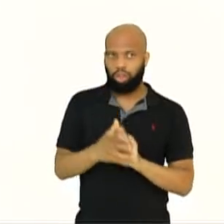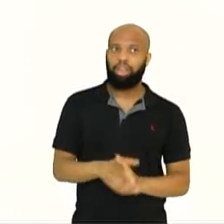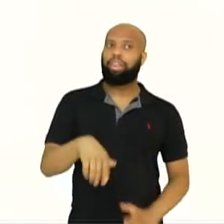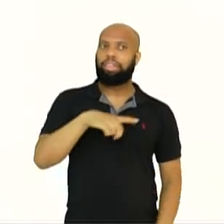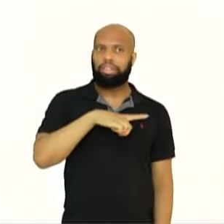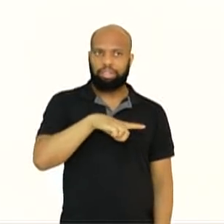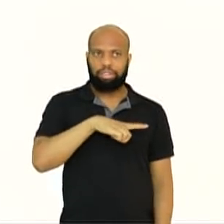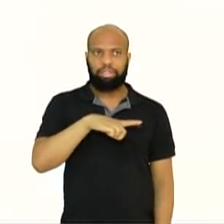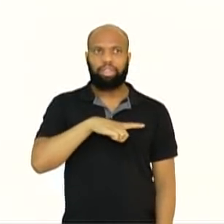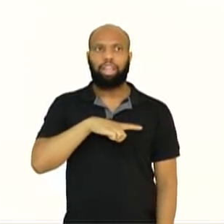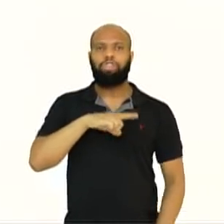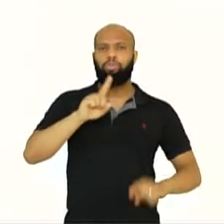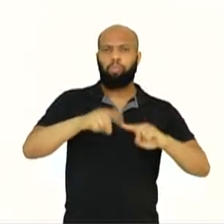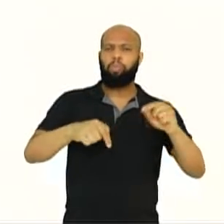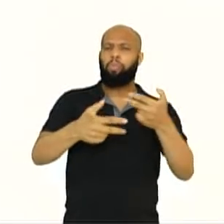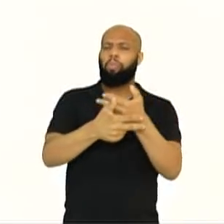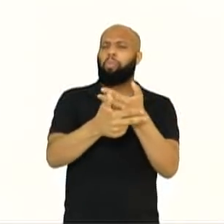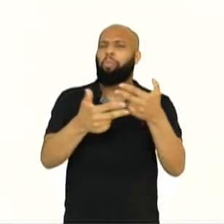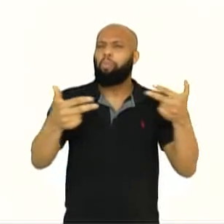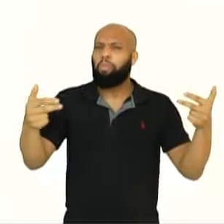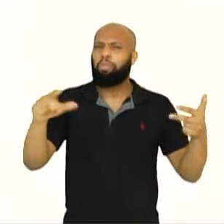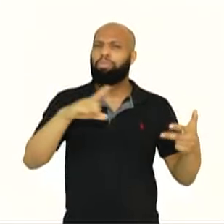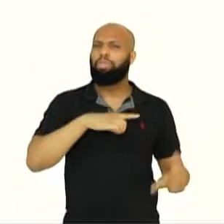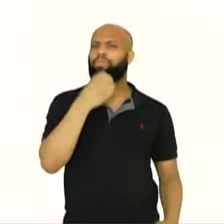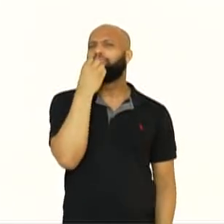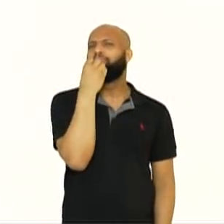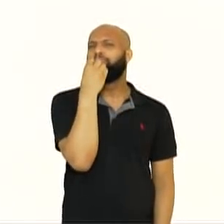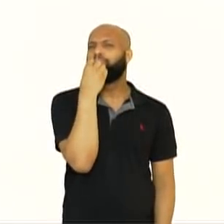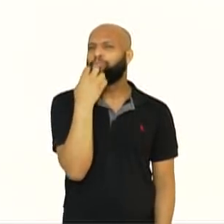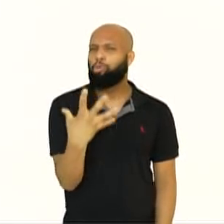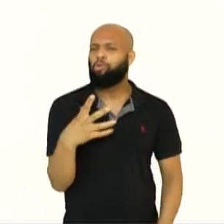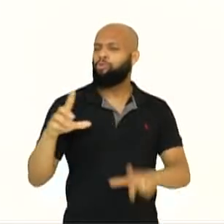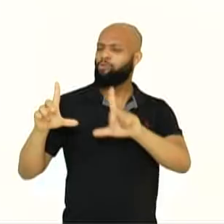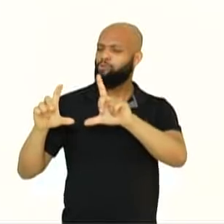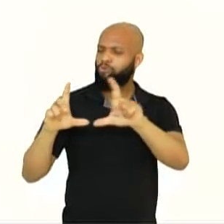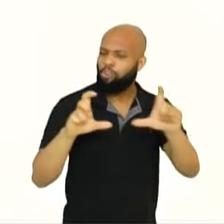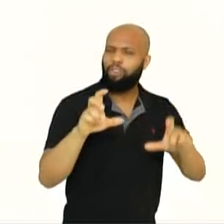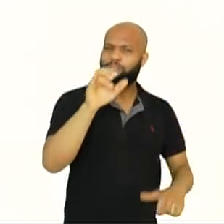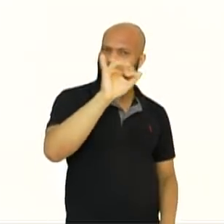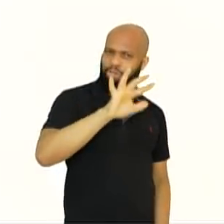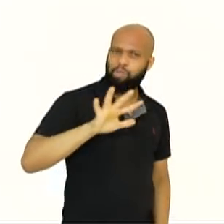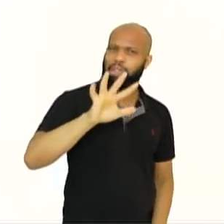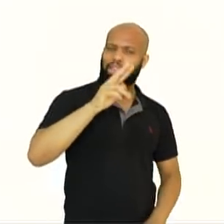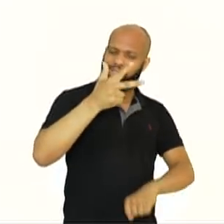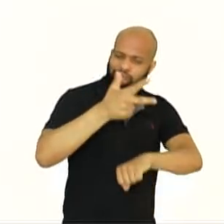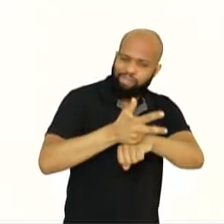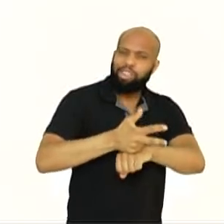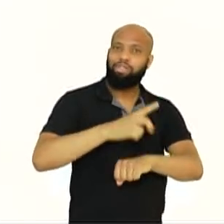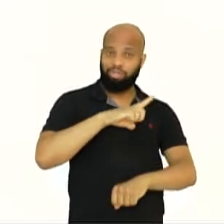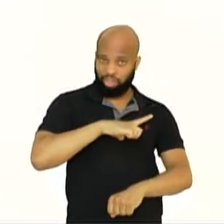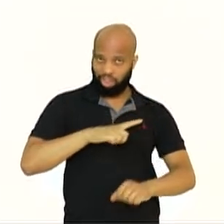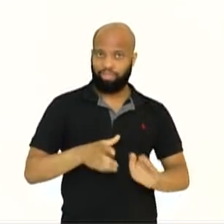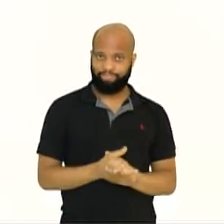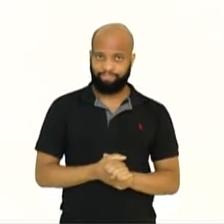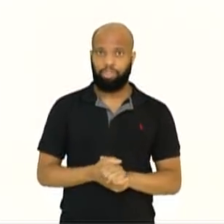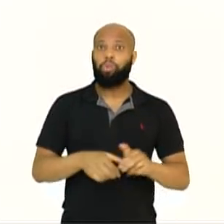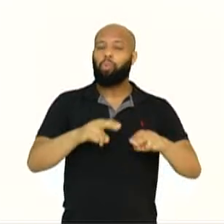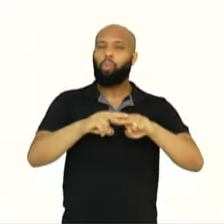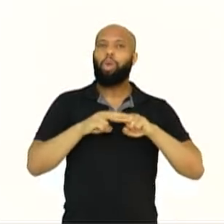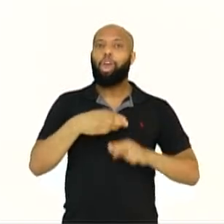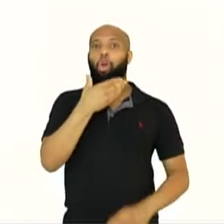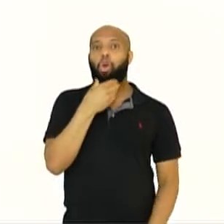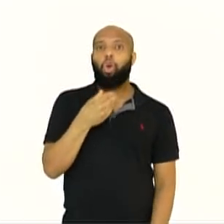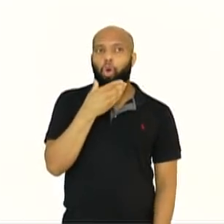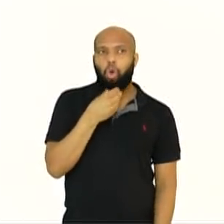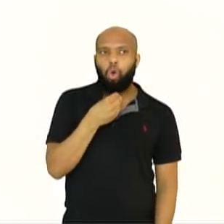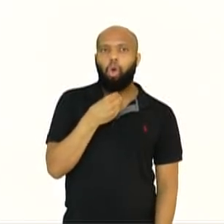tivemos um material assim riquíssimo de fotografias, imagens, vídeos, por causa daquele senhorzinho, gente